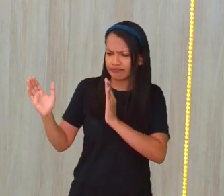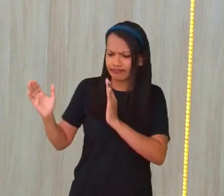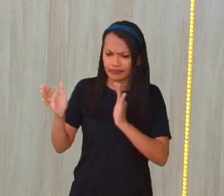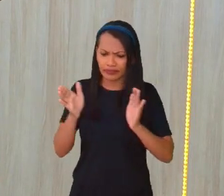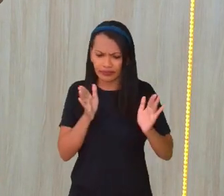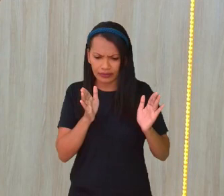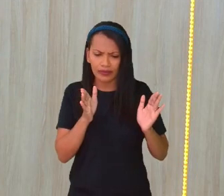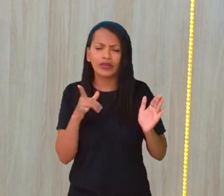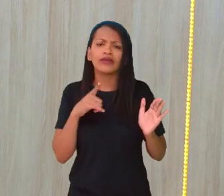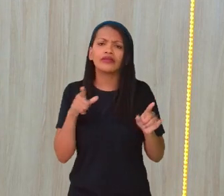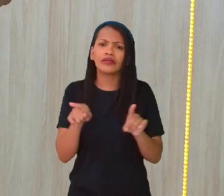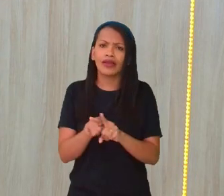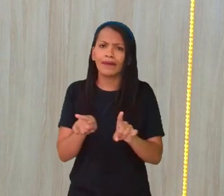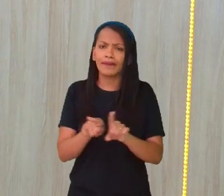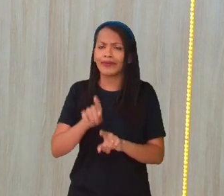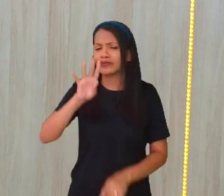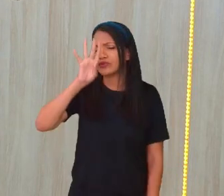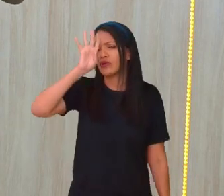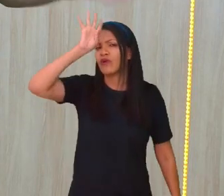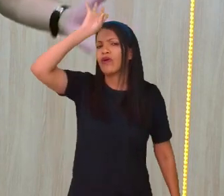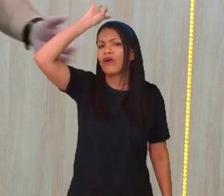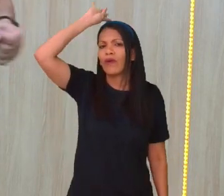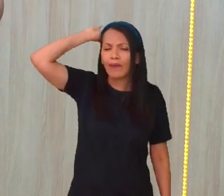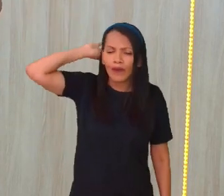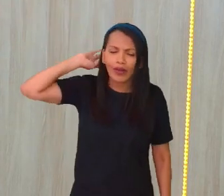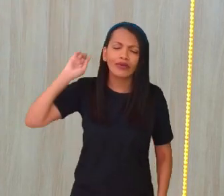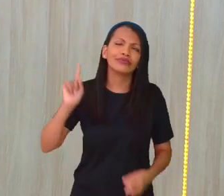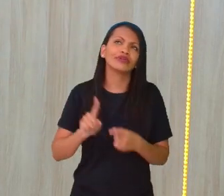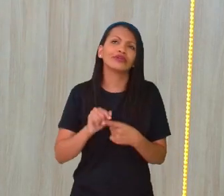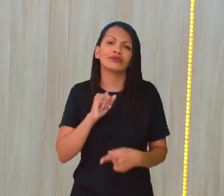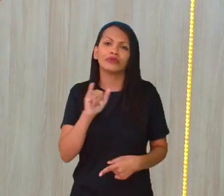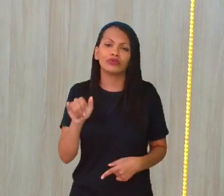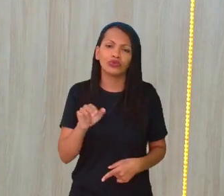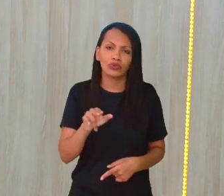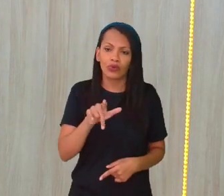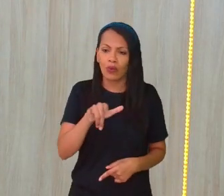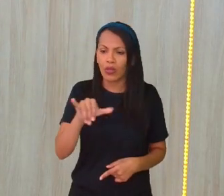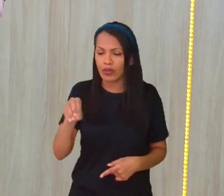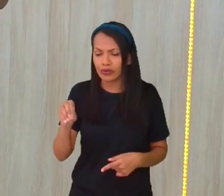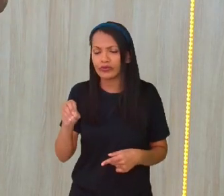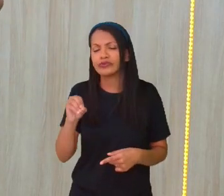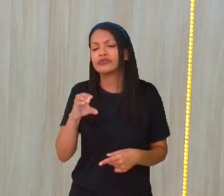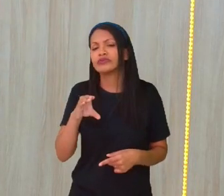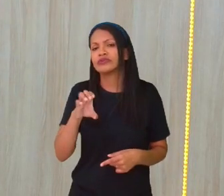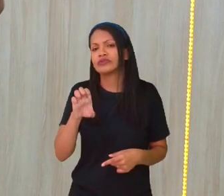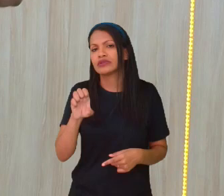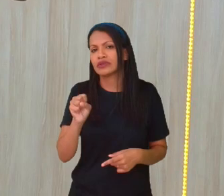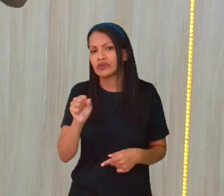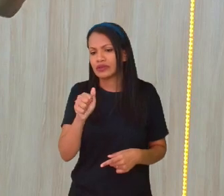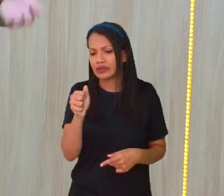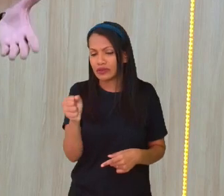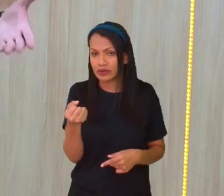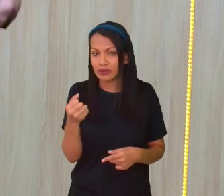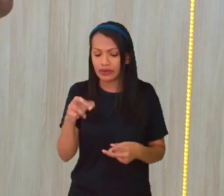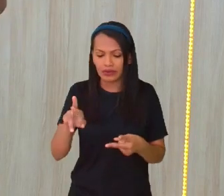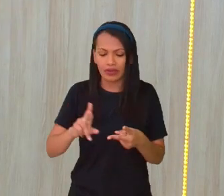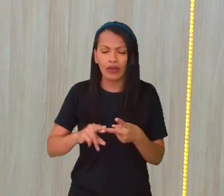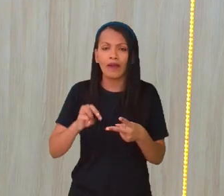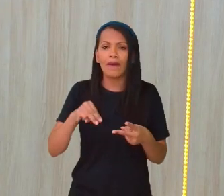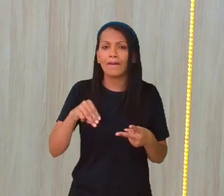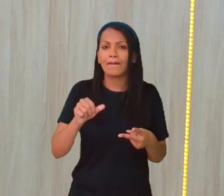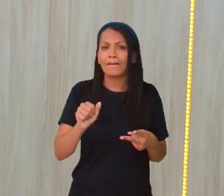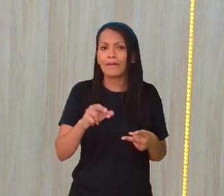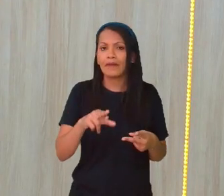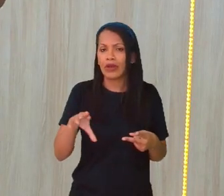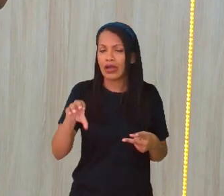logo depois os romanos, com Júlio César, depois com Otávio Augusto, né, com Marco Antônio, o